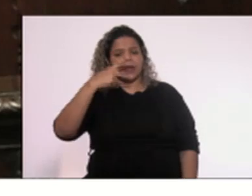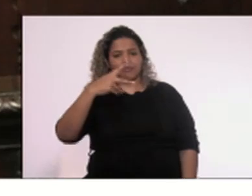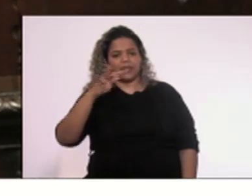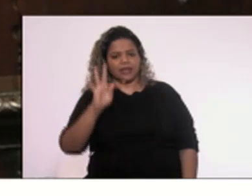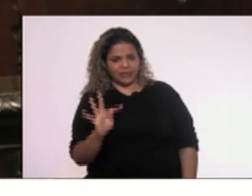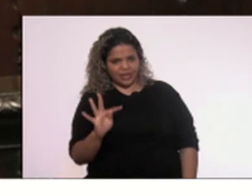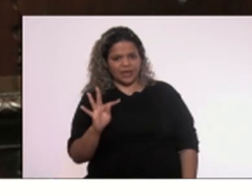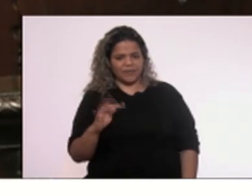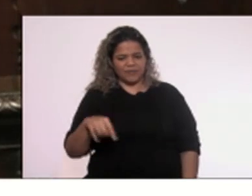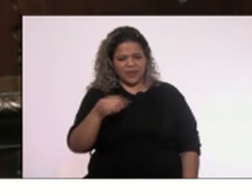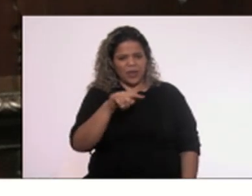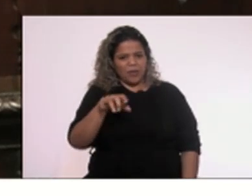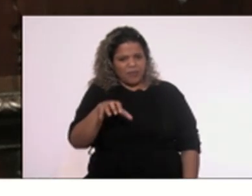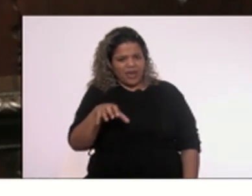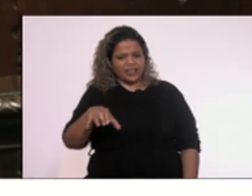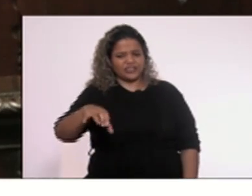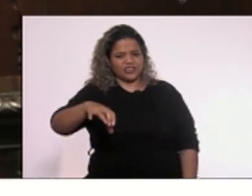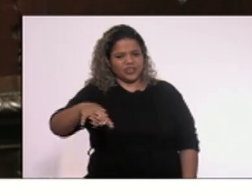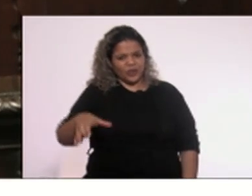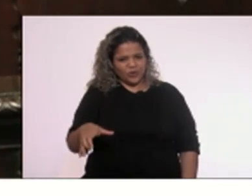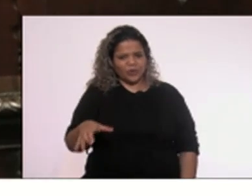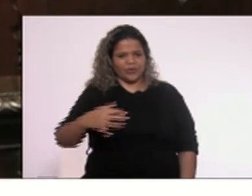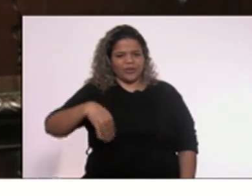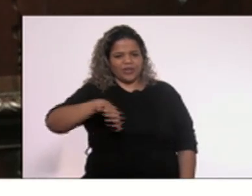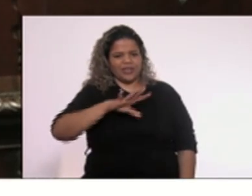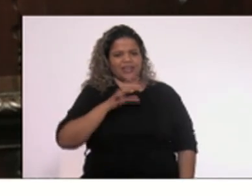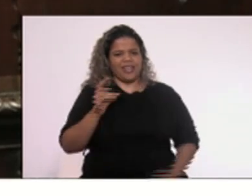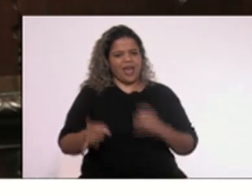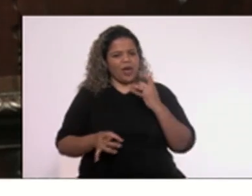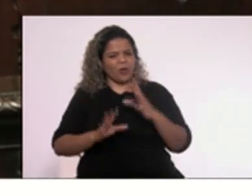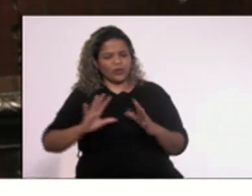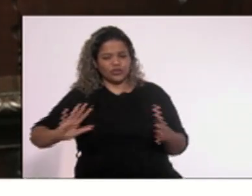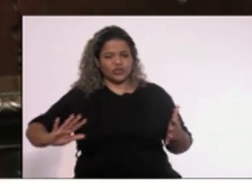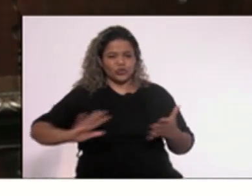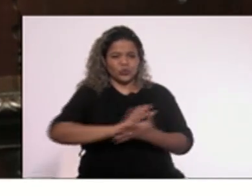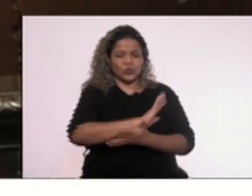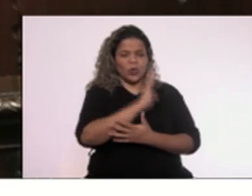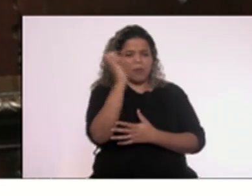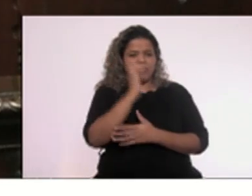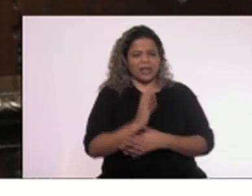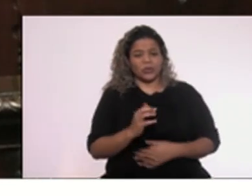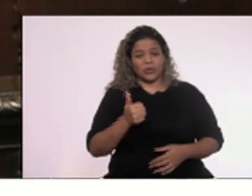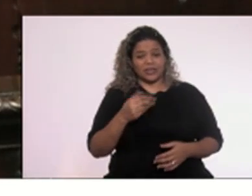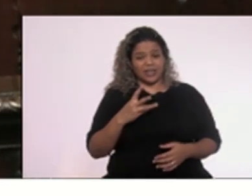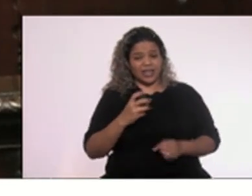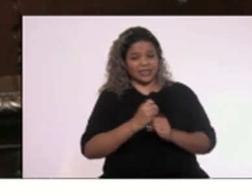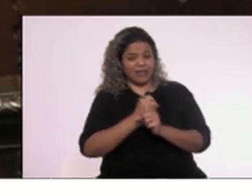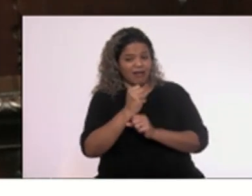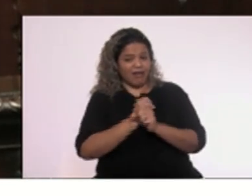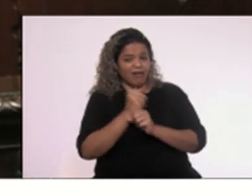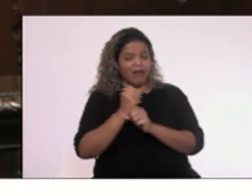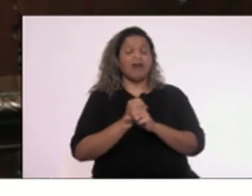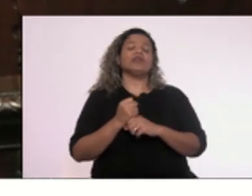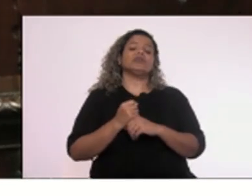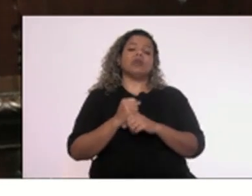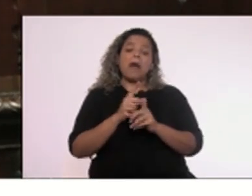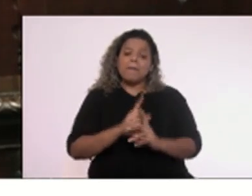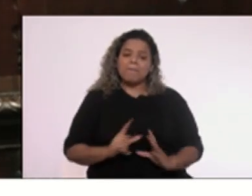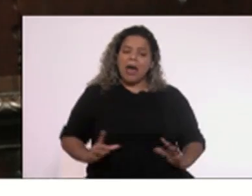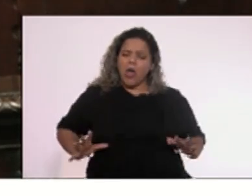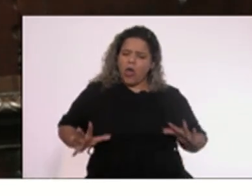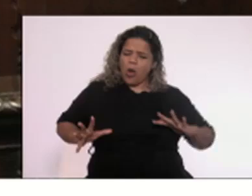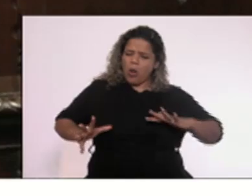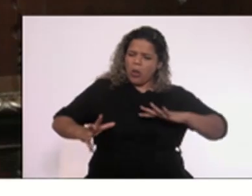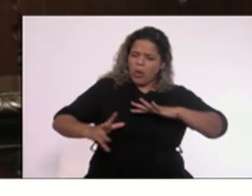aquele partido do maior larápio da história desse país, o partido que destruiu o Brasil por 13 anos, promovendo a maior